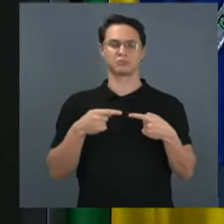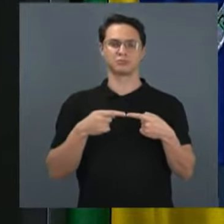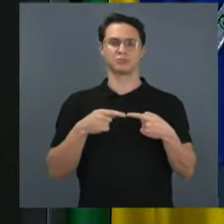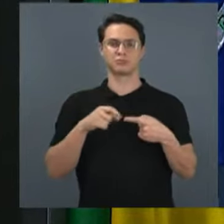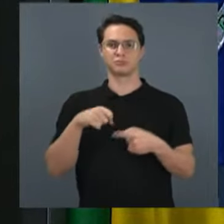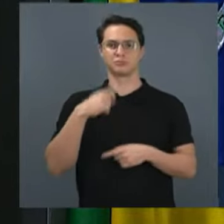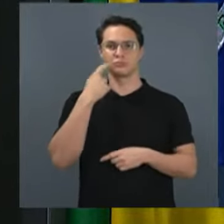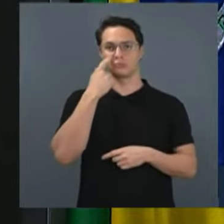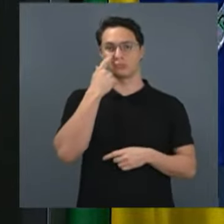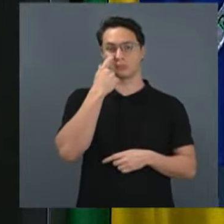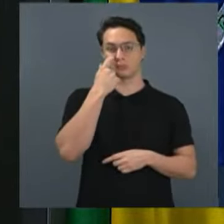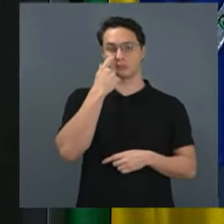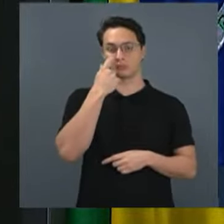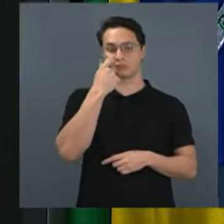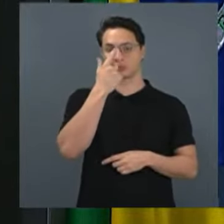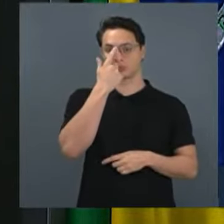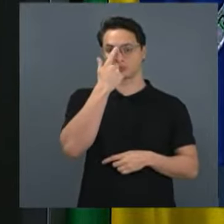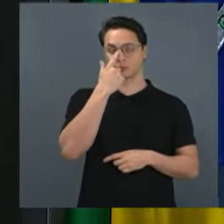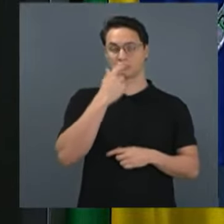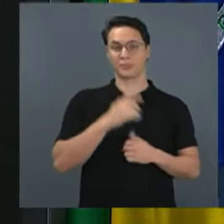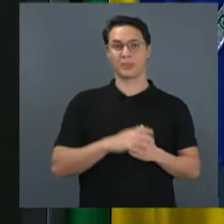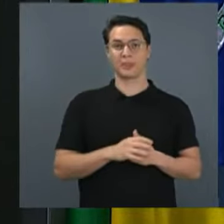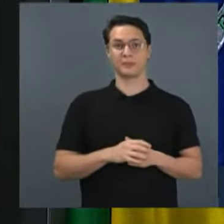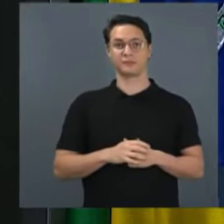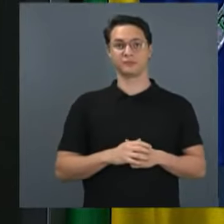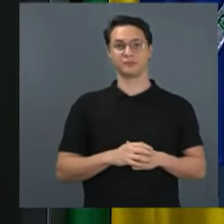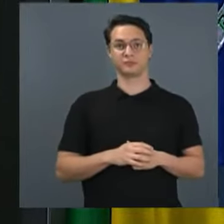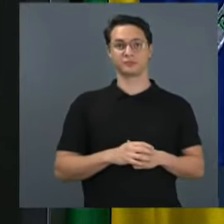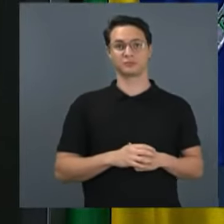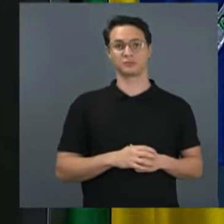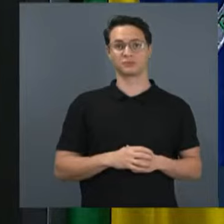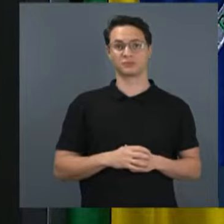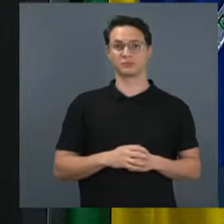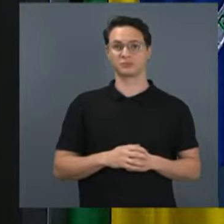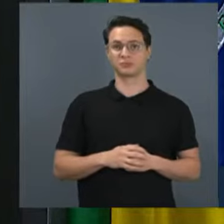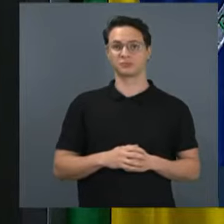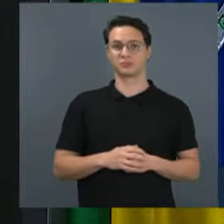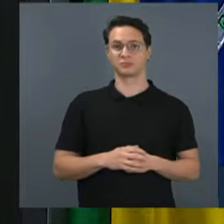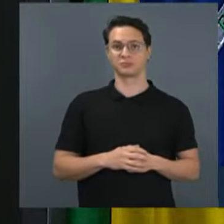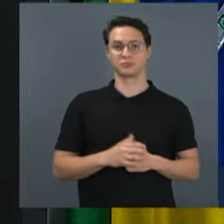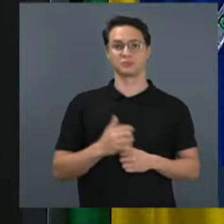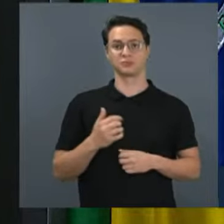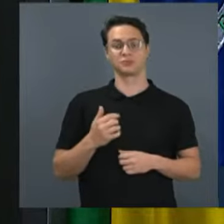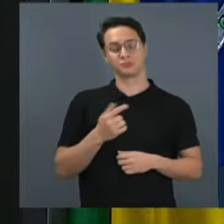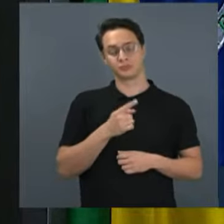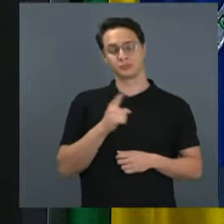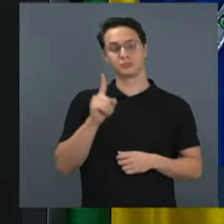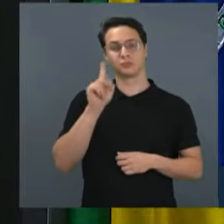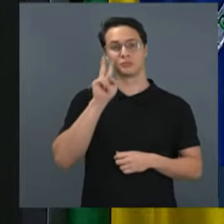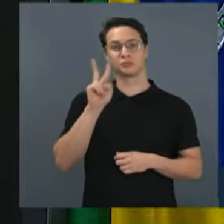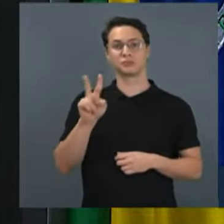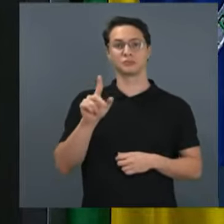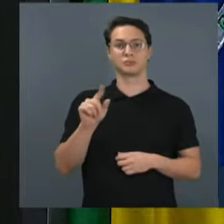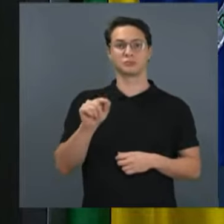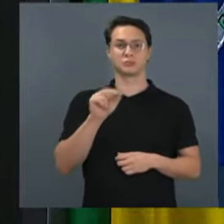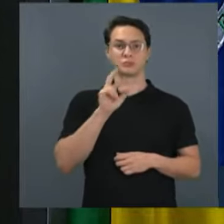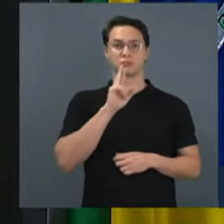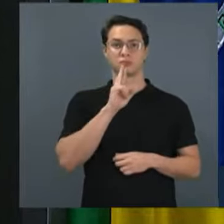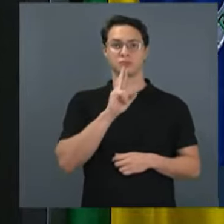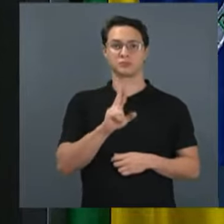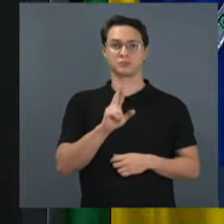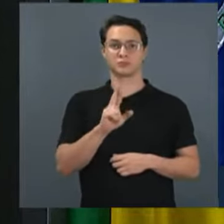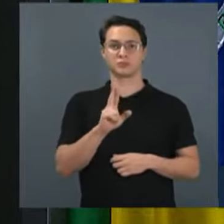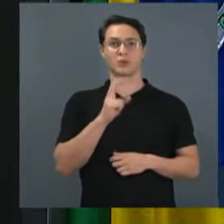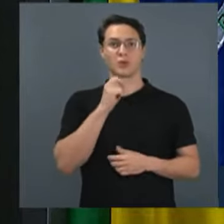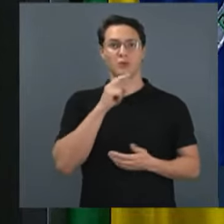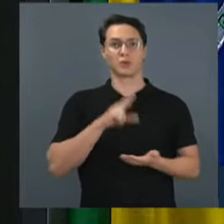ideológico, de espírito muito próximo. E eu fui ver o resultado. Eu